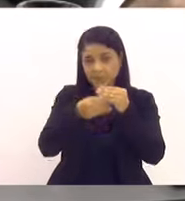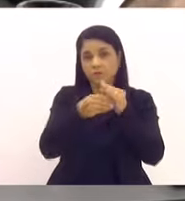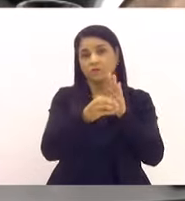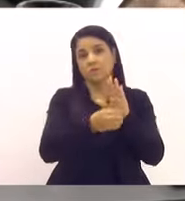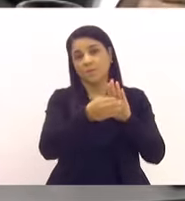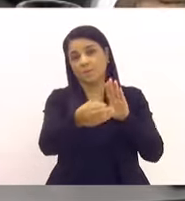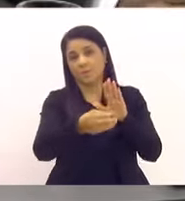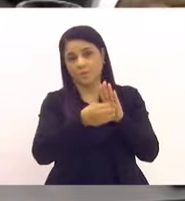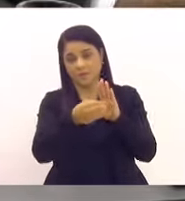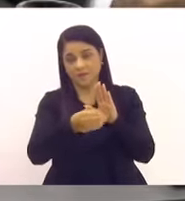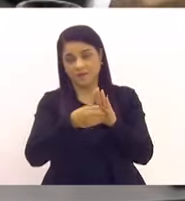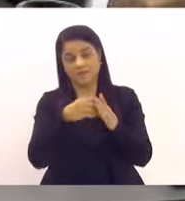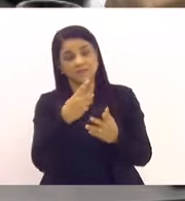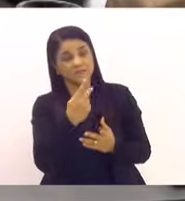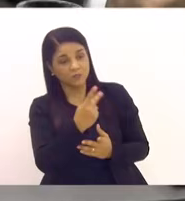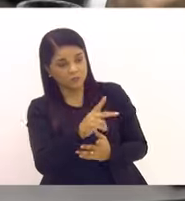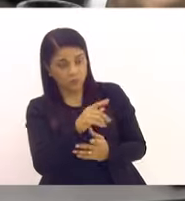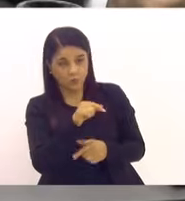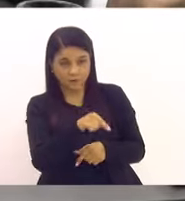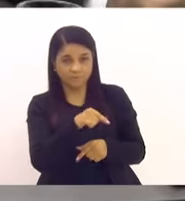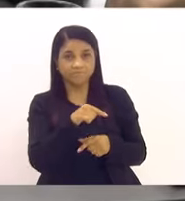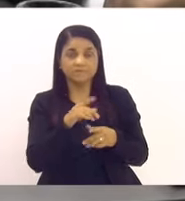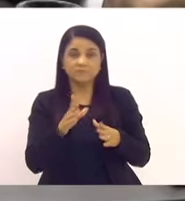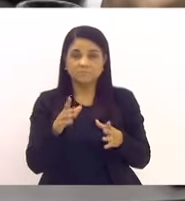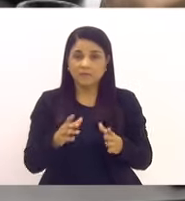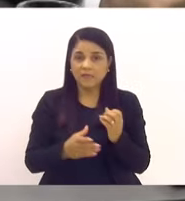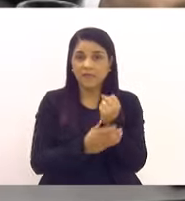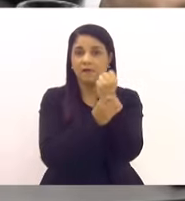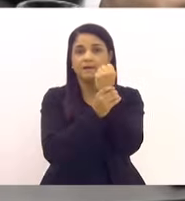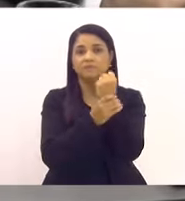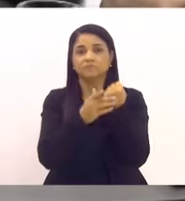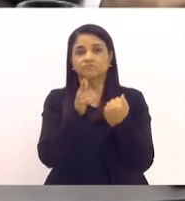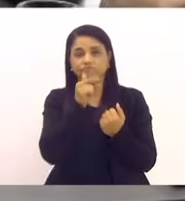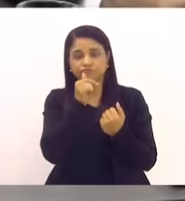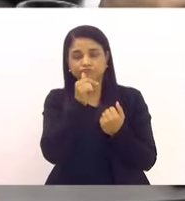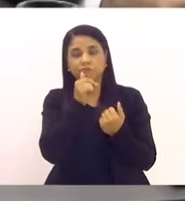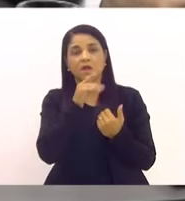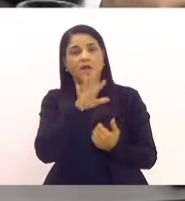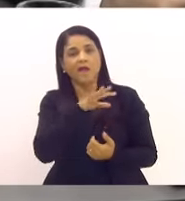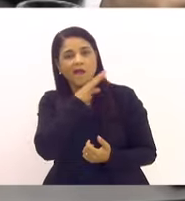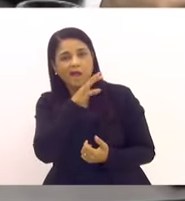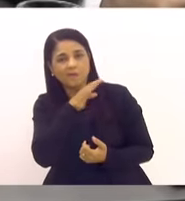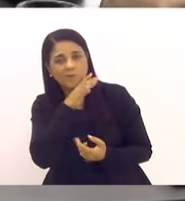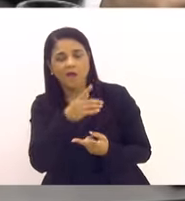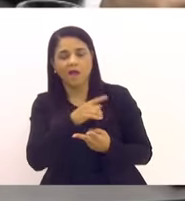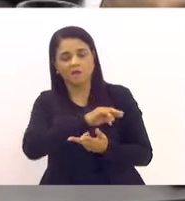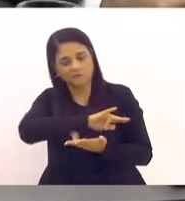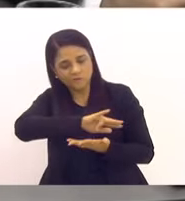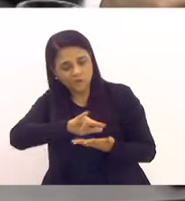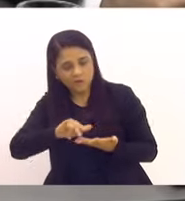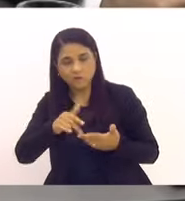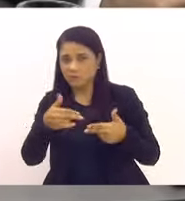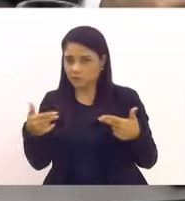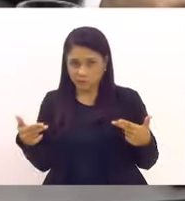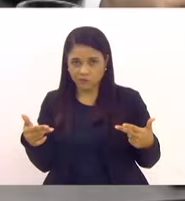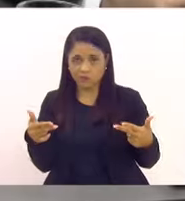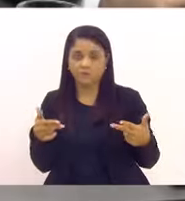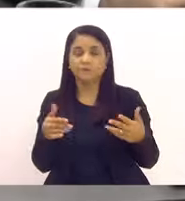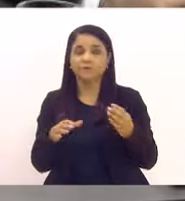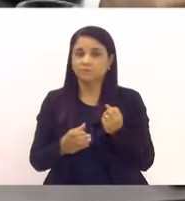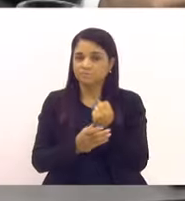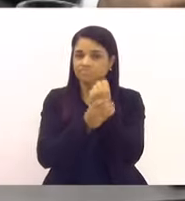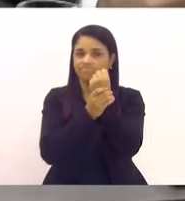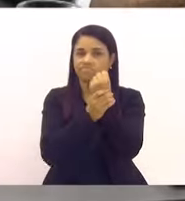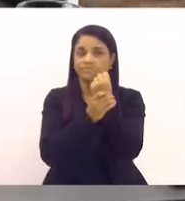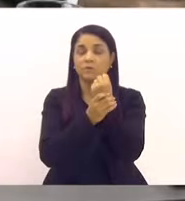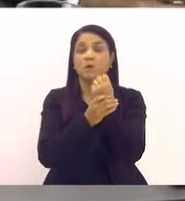Vossa Excelência, que garante a água para a questão dos animais e outras coisas como essa. Ou seja, mesmo não